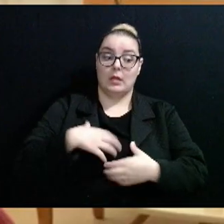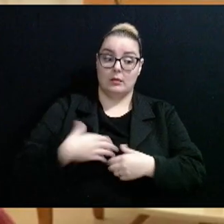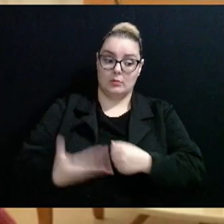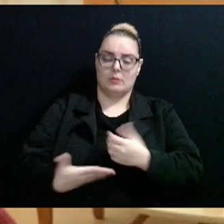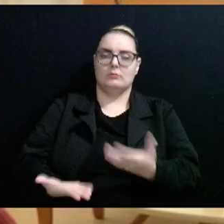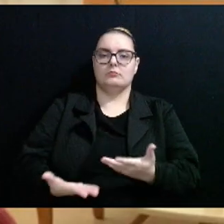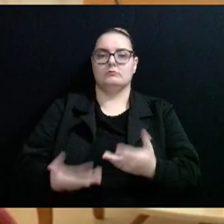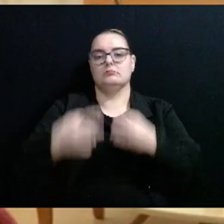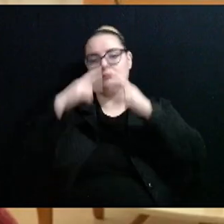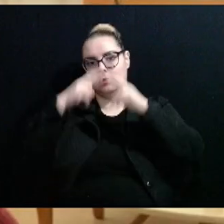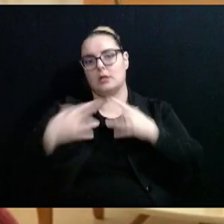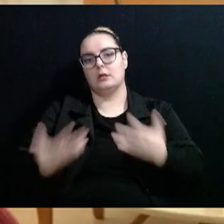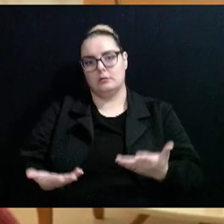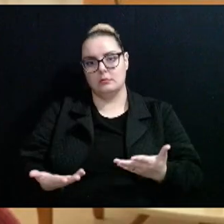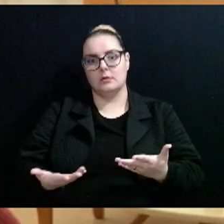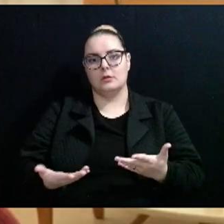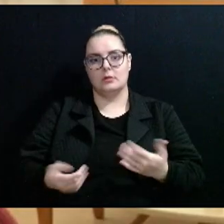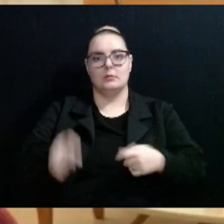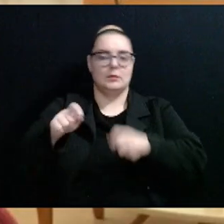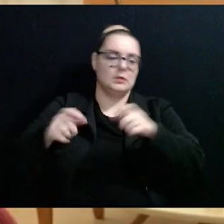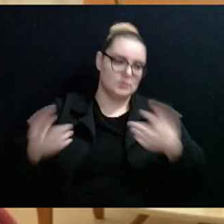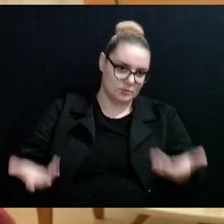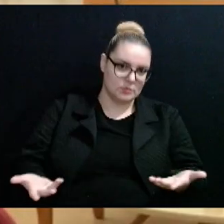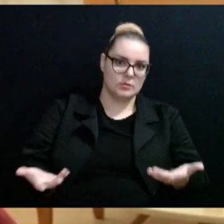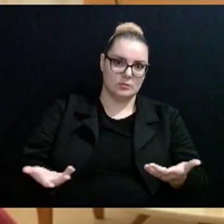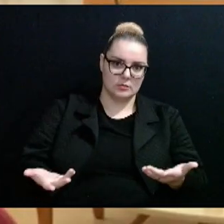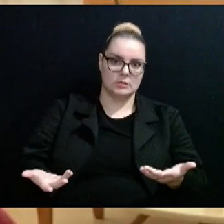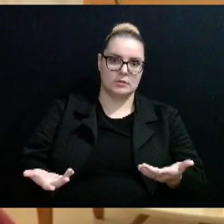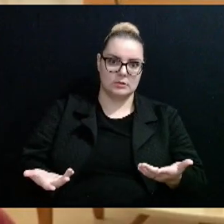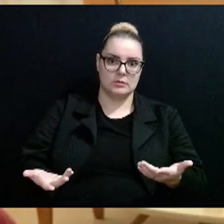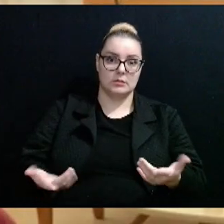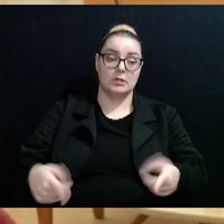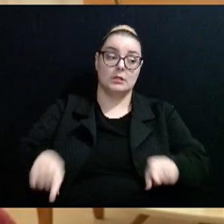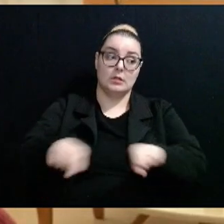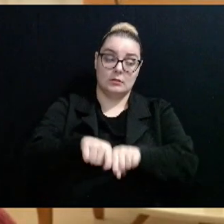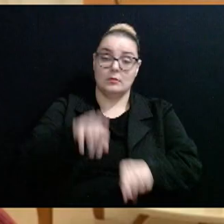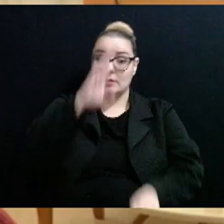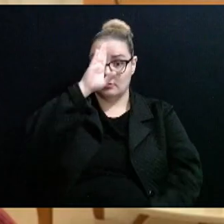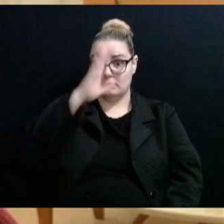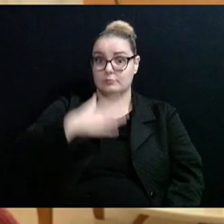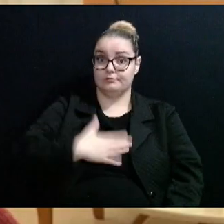respeitada pelos outros e principalmente por mim.